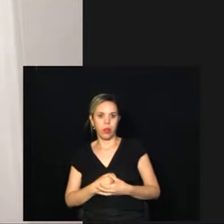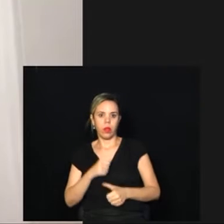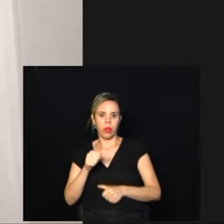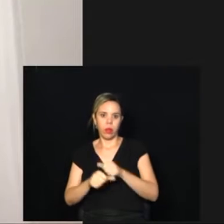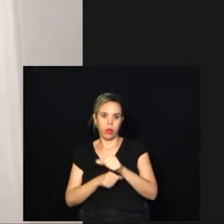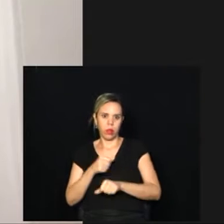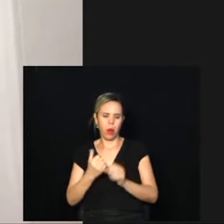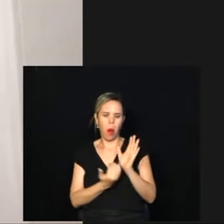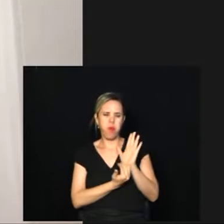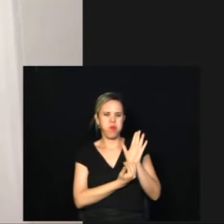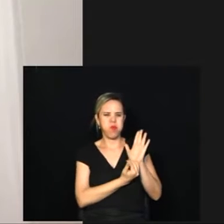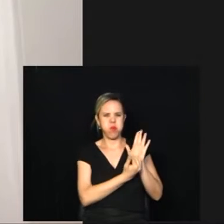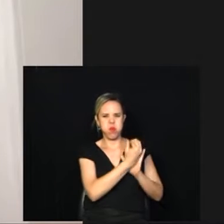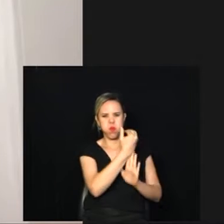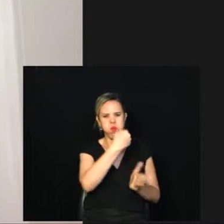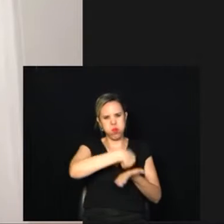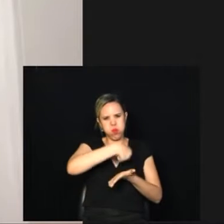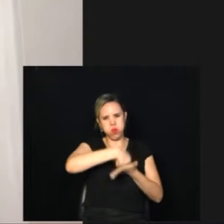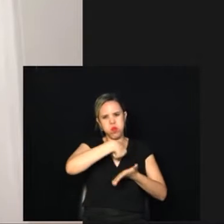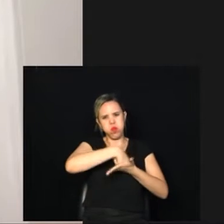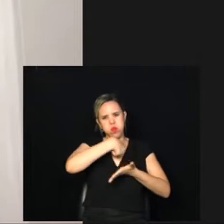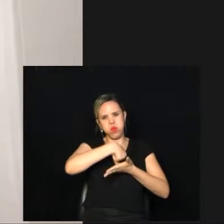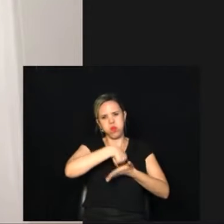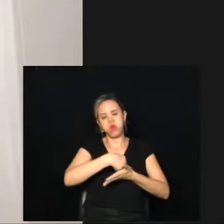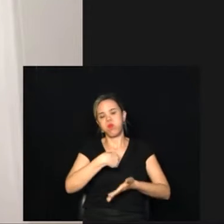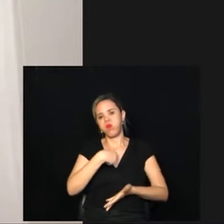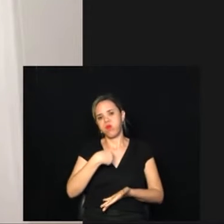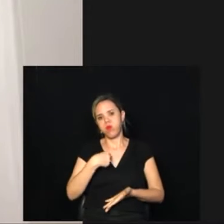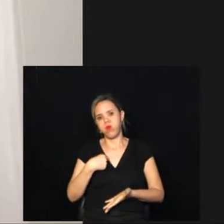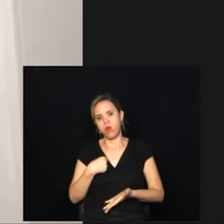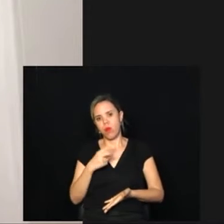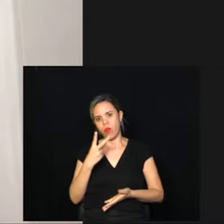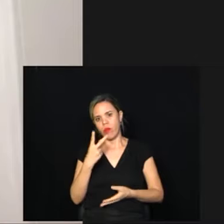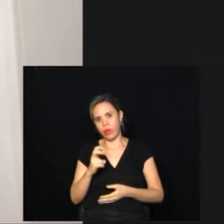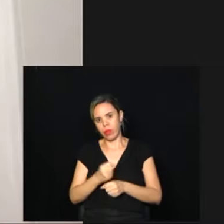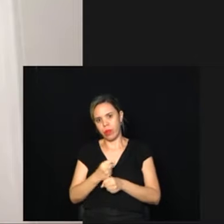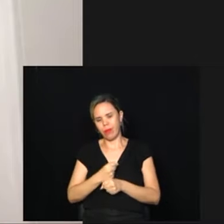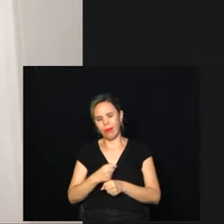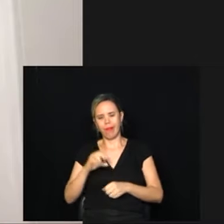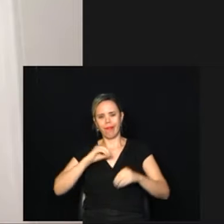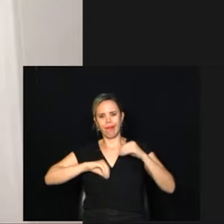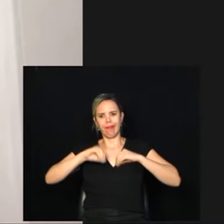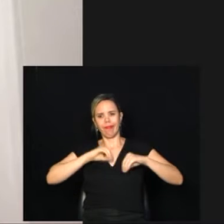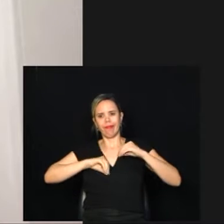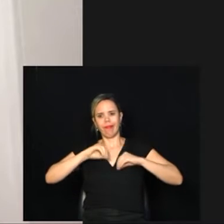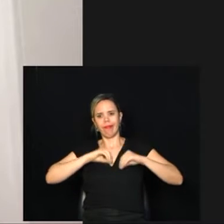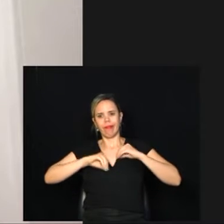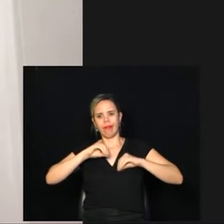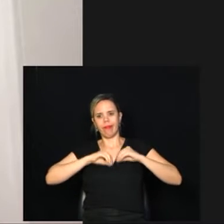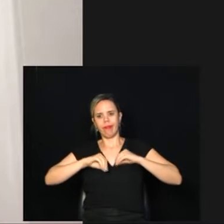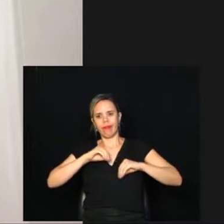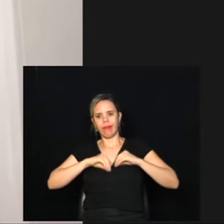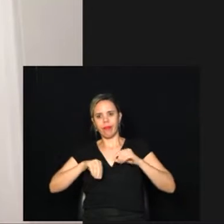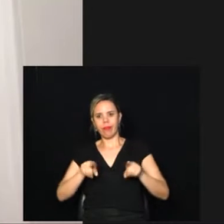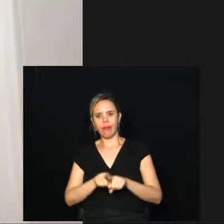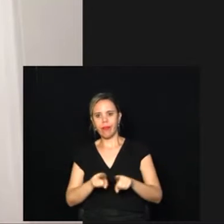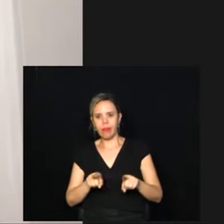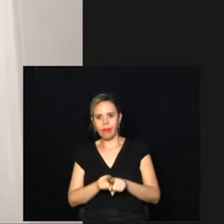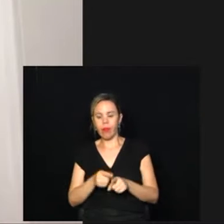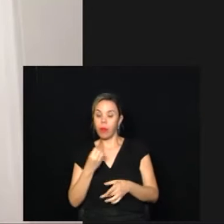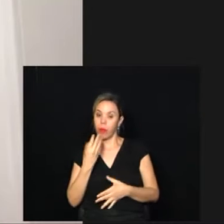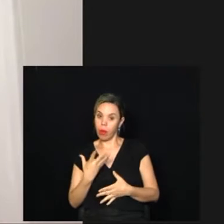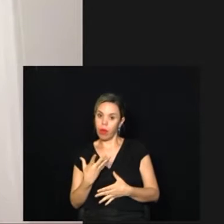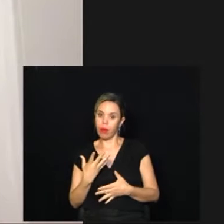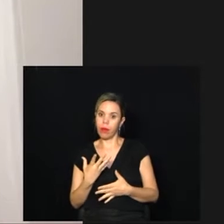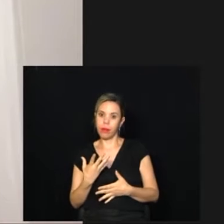um pouco exagerado em mim, que me levou aí aos 25 anos a ter uma crise depressiva, né? Também foi muito bom, por